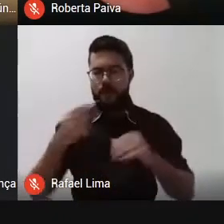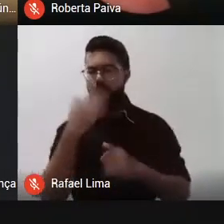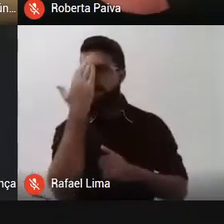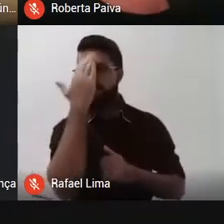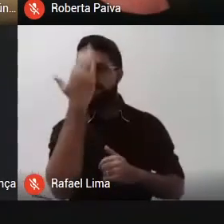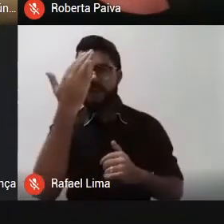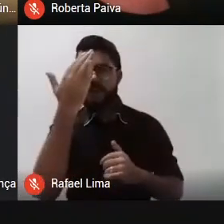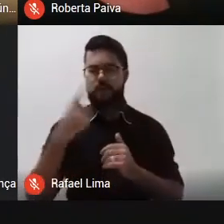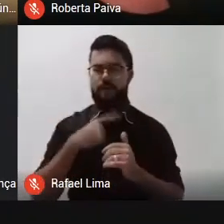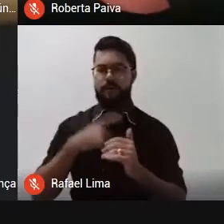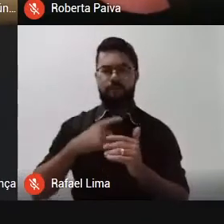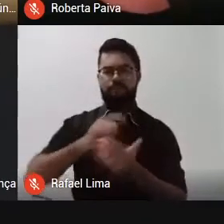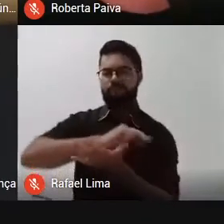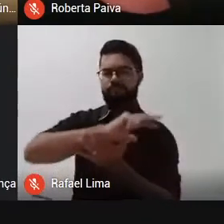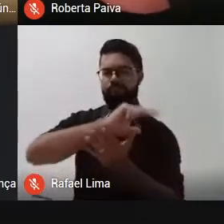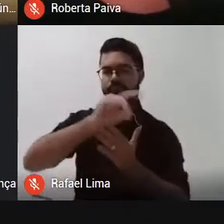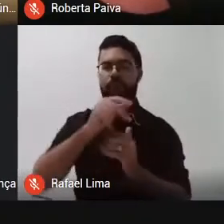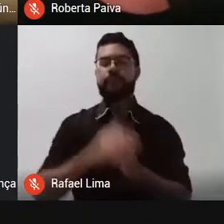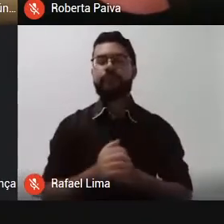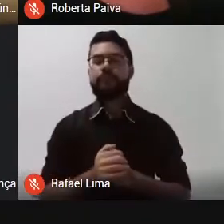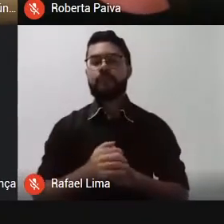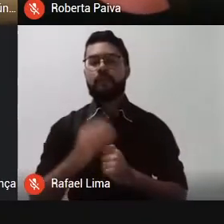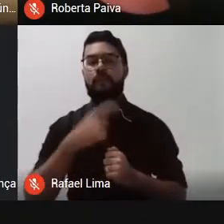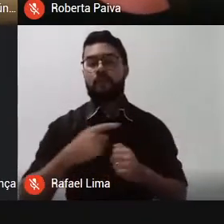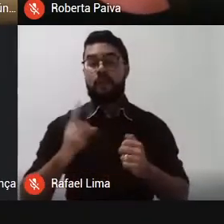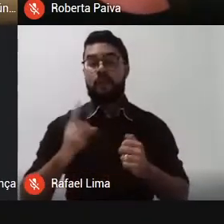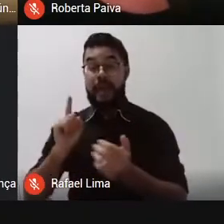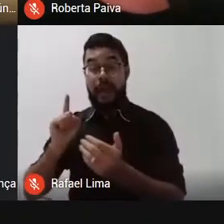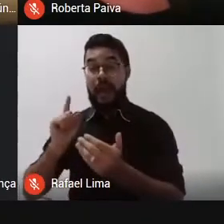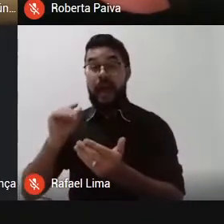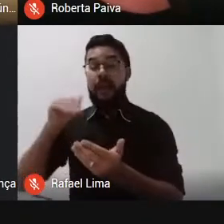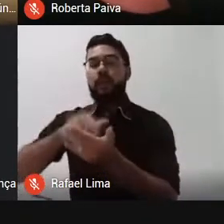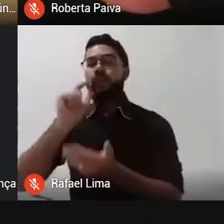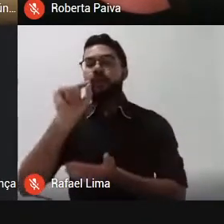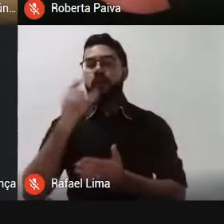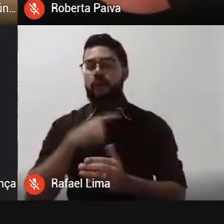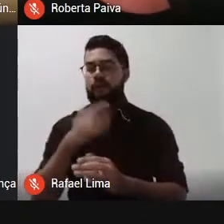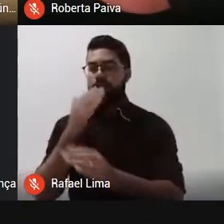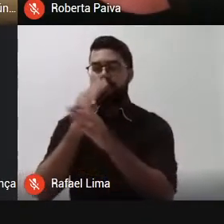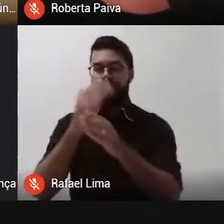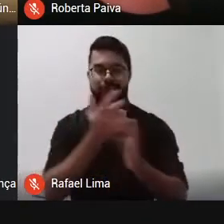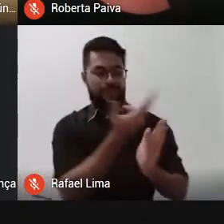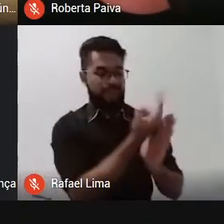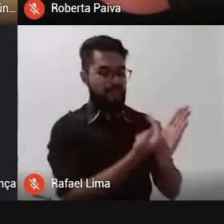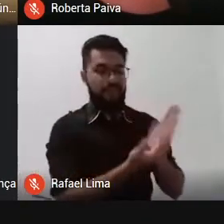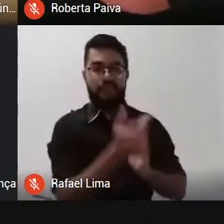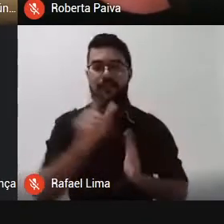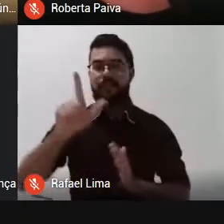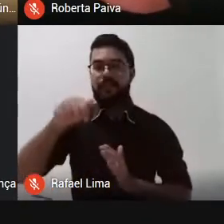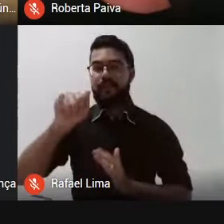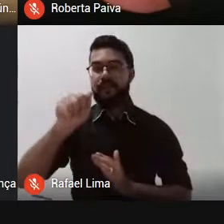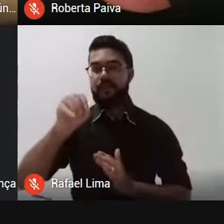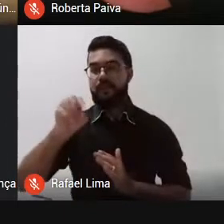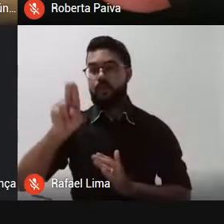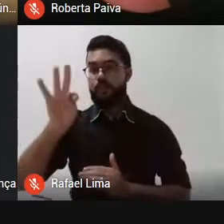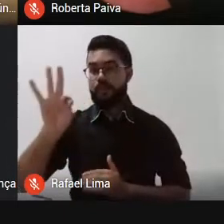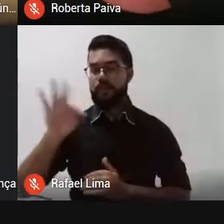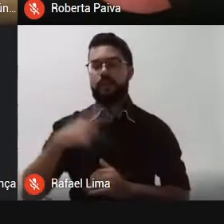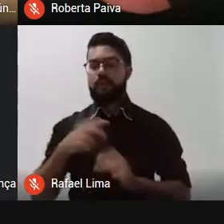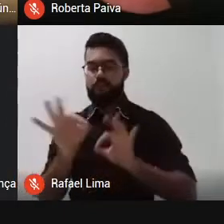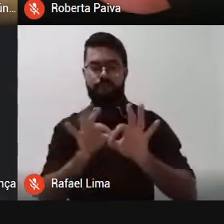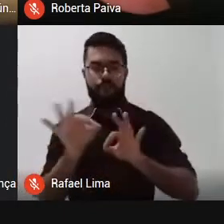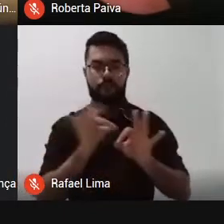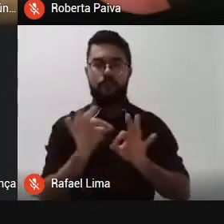né? Vamos até chegar no desenvolvimento do layout, que ele entende um pouco da organização espacial,